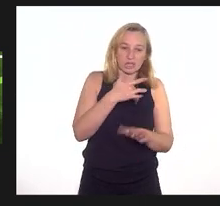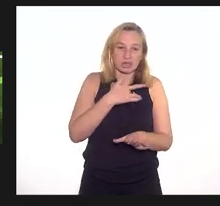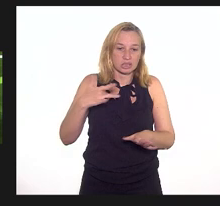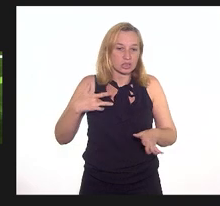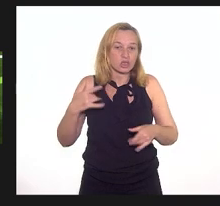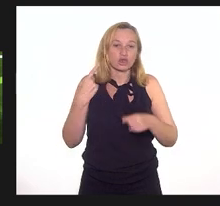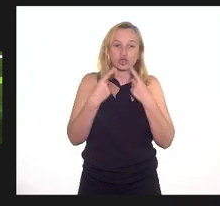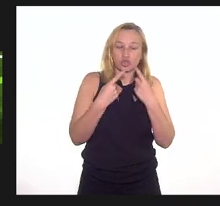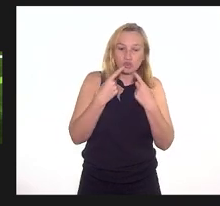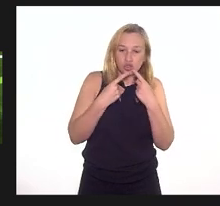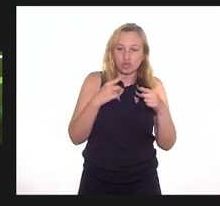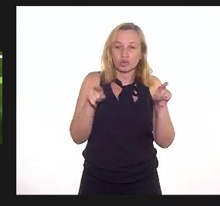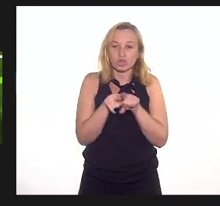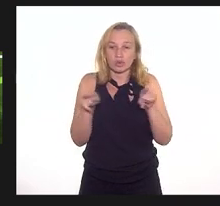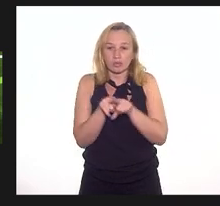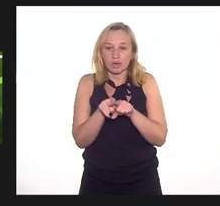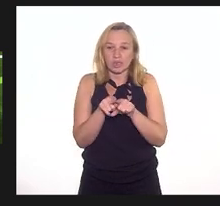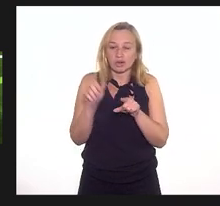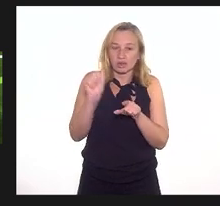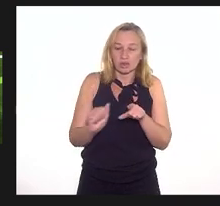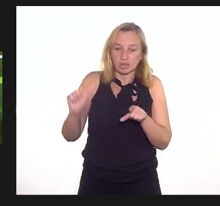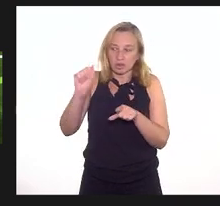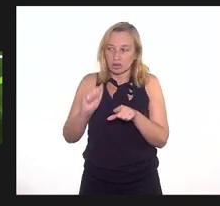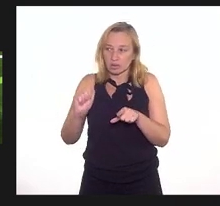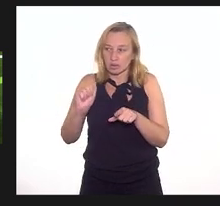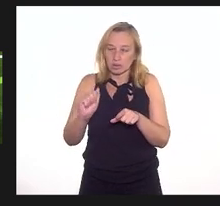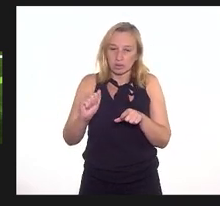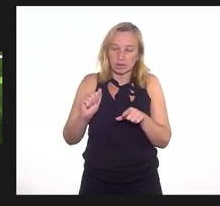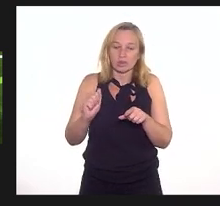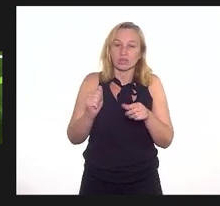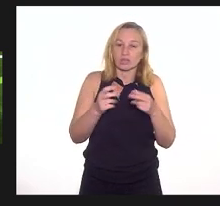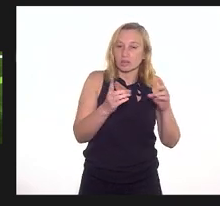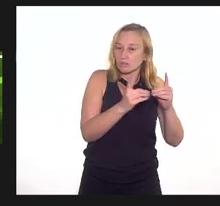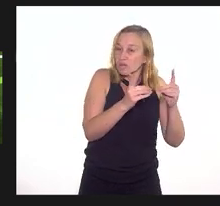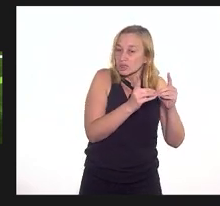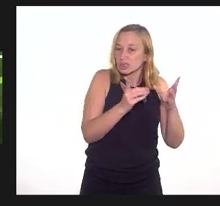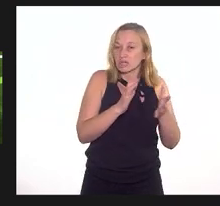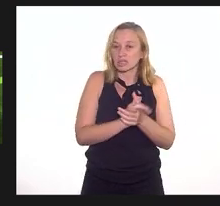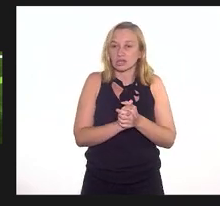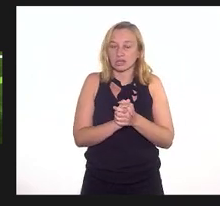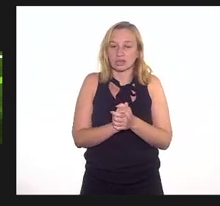muito discutindo também com as associações de pacientes,